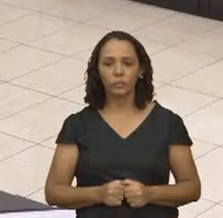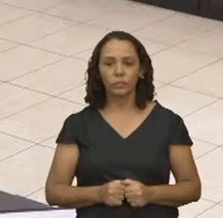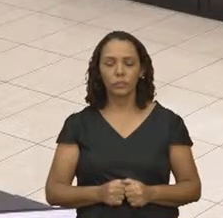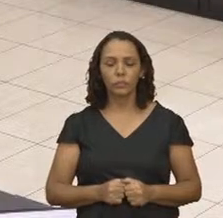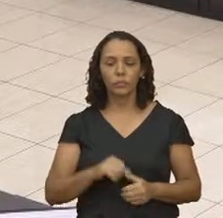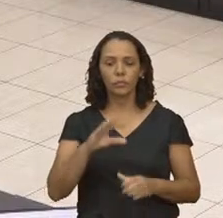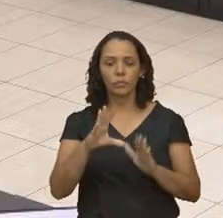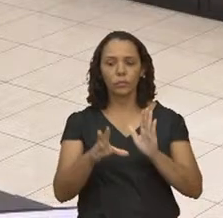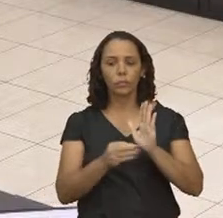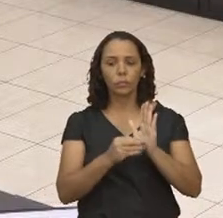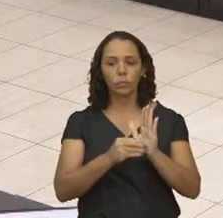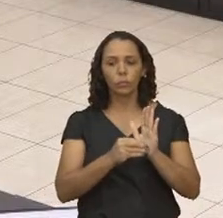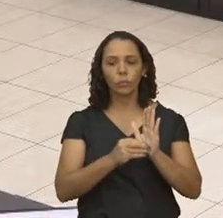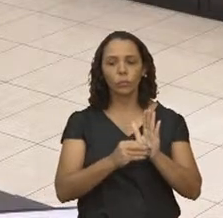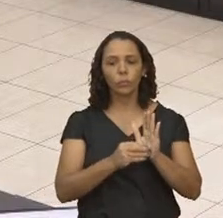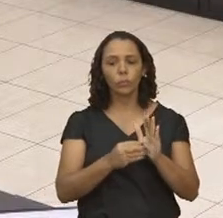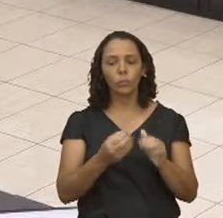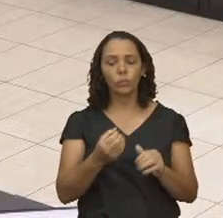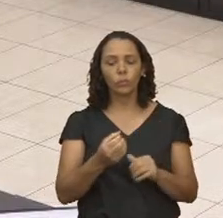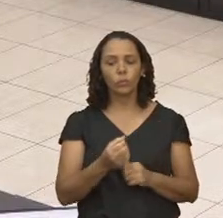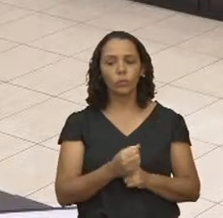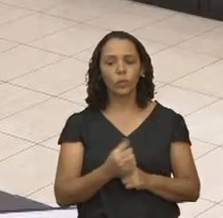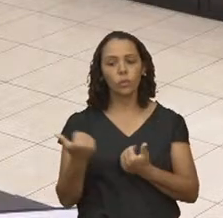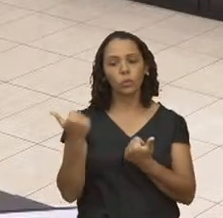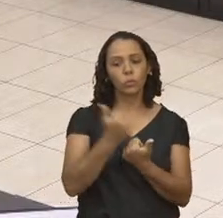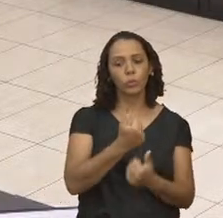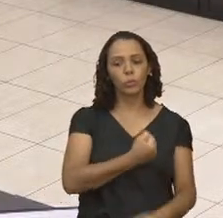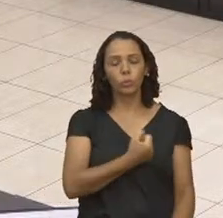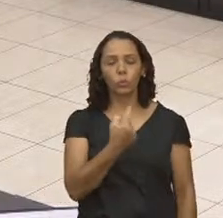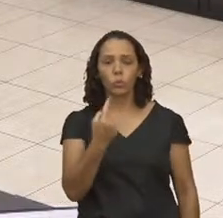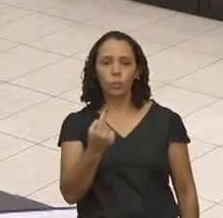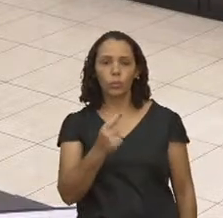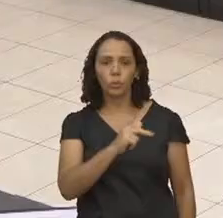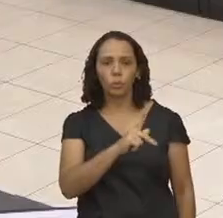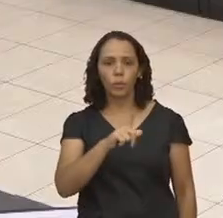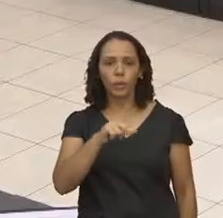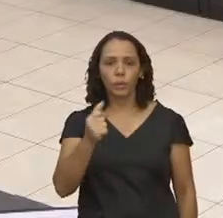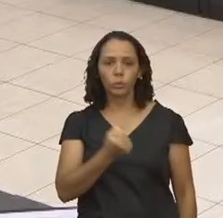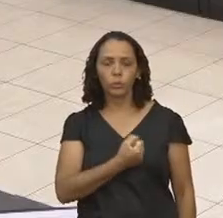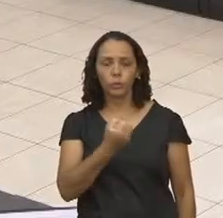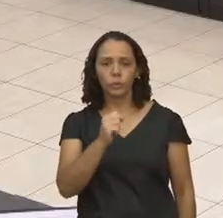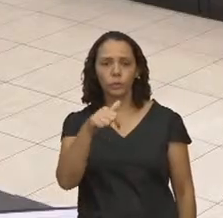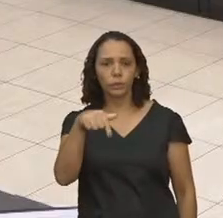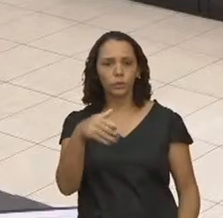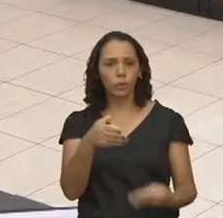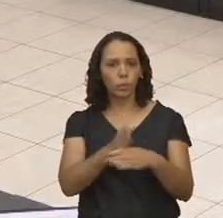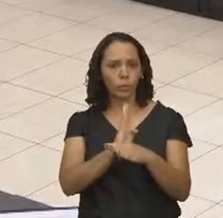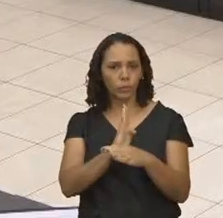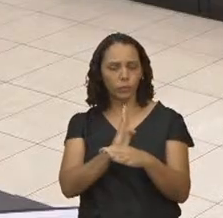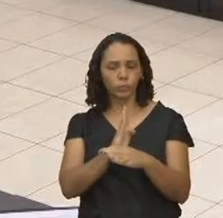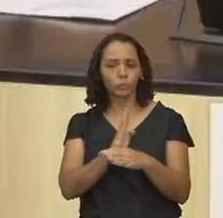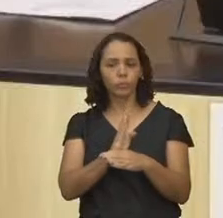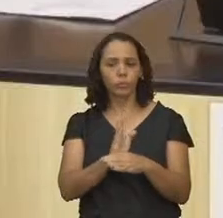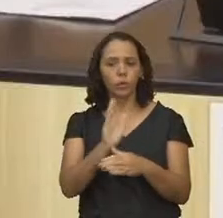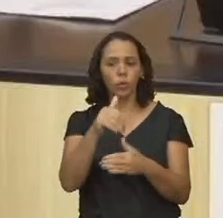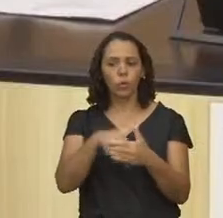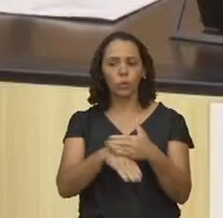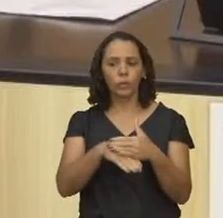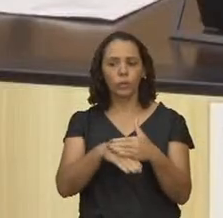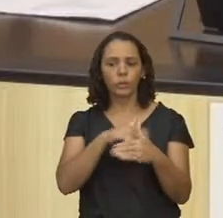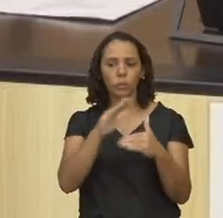Substitutivo número 1 ao PLL número 87 foi aprovado